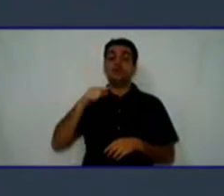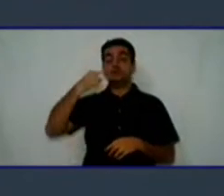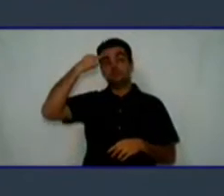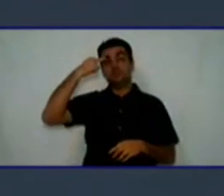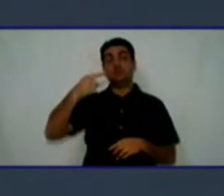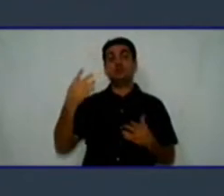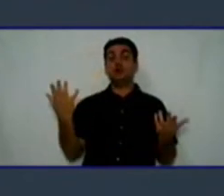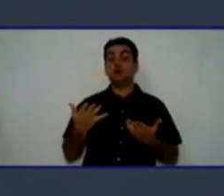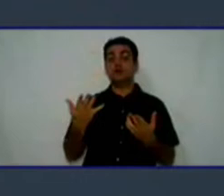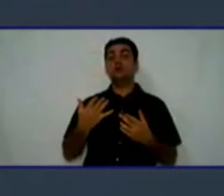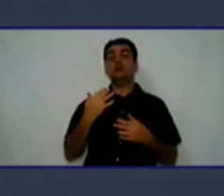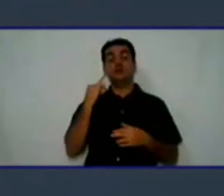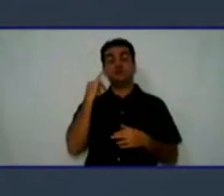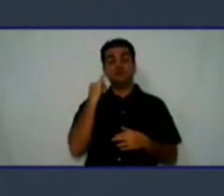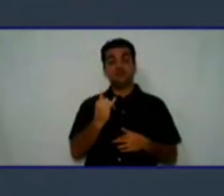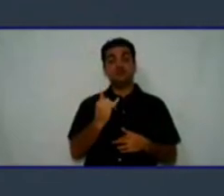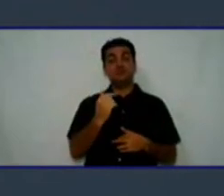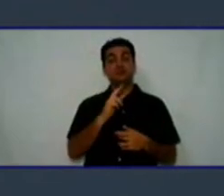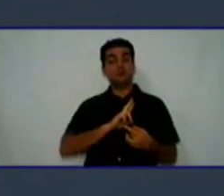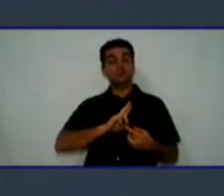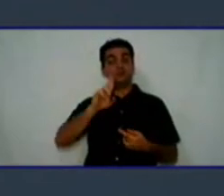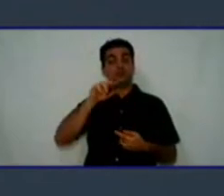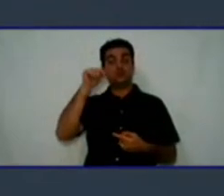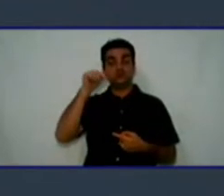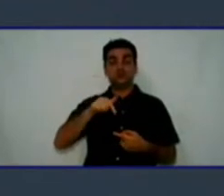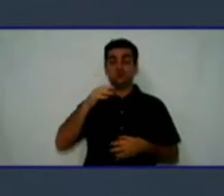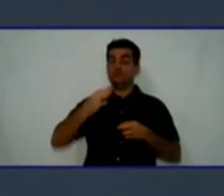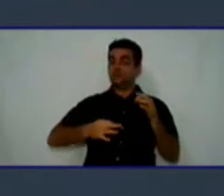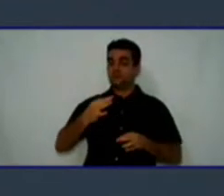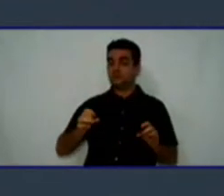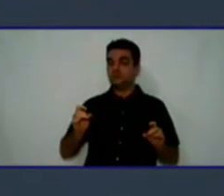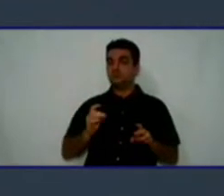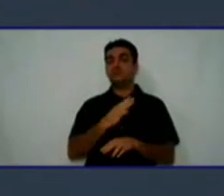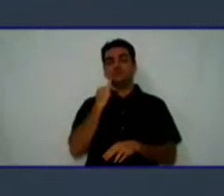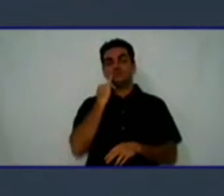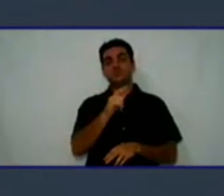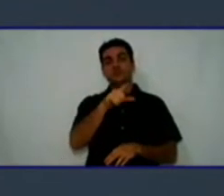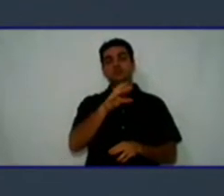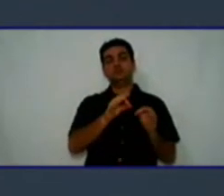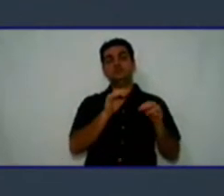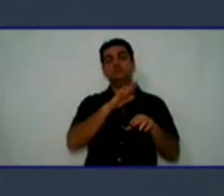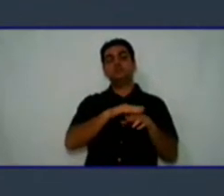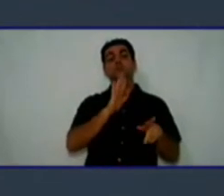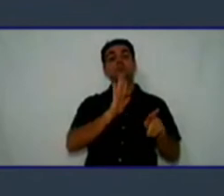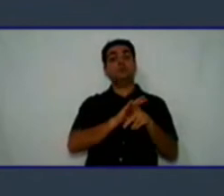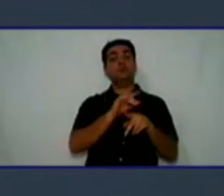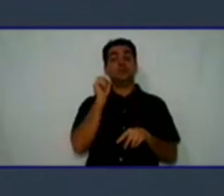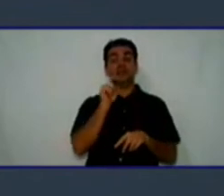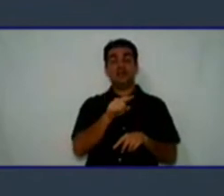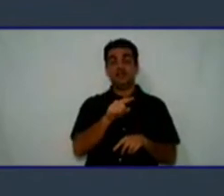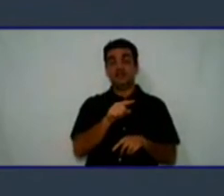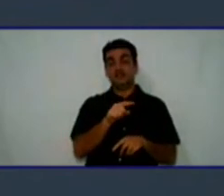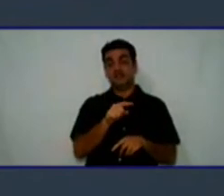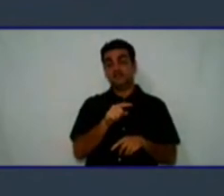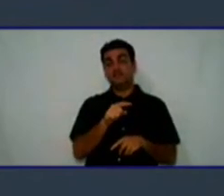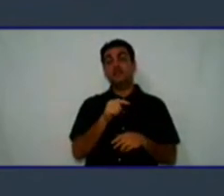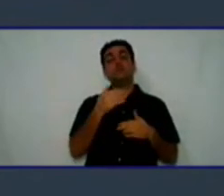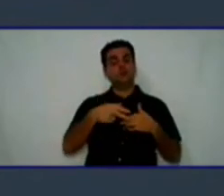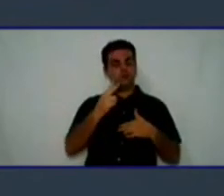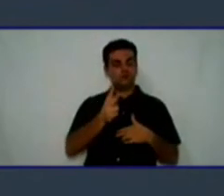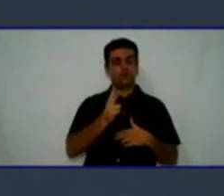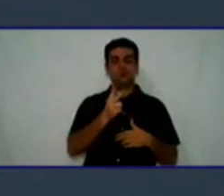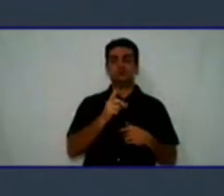a imediata comunicação do resultado desse julgamento ao juízo suscitantes e suscitado para o